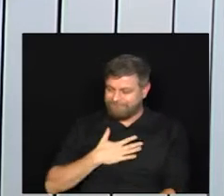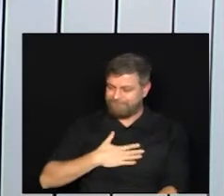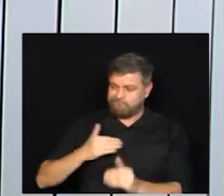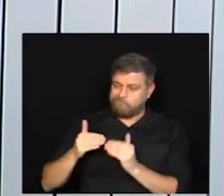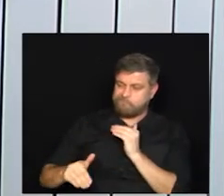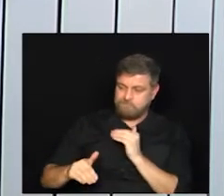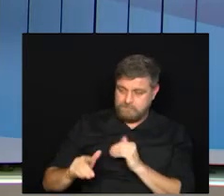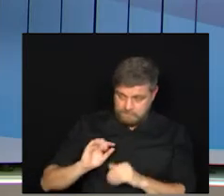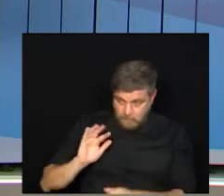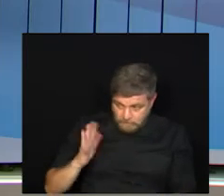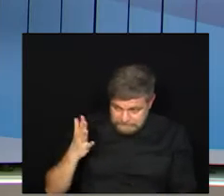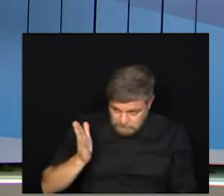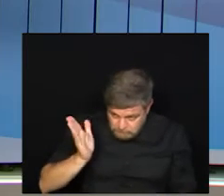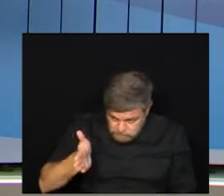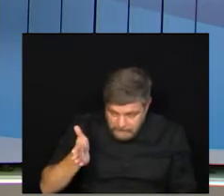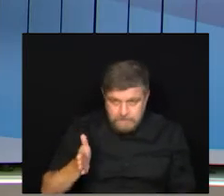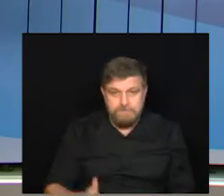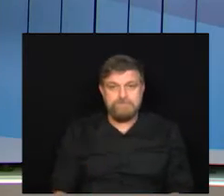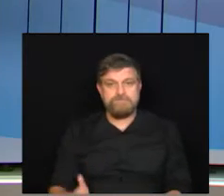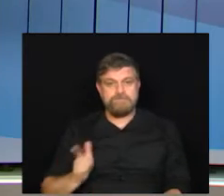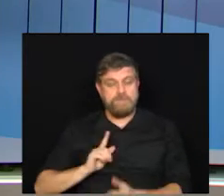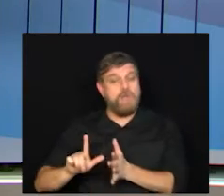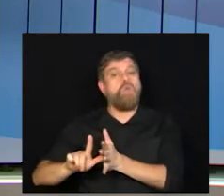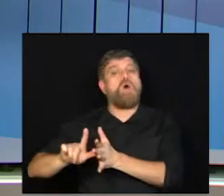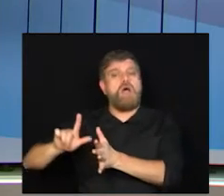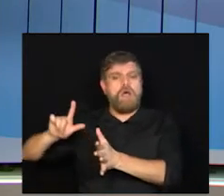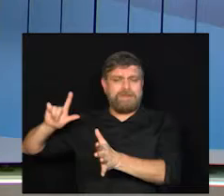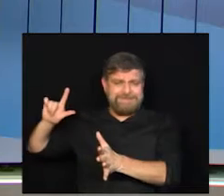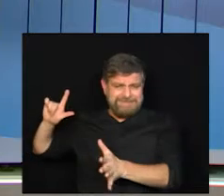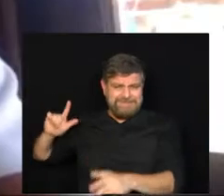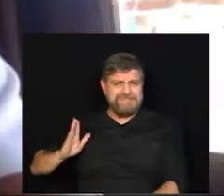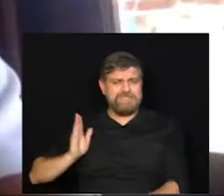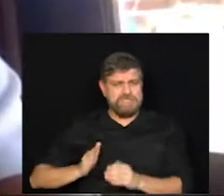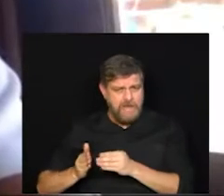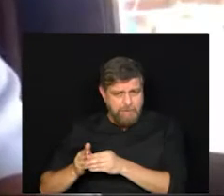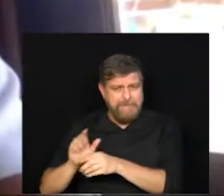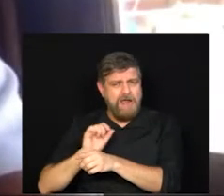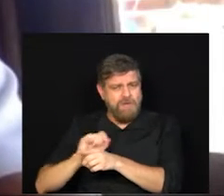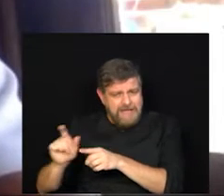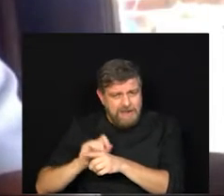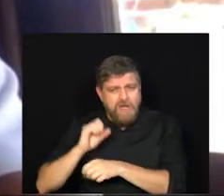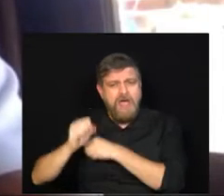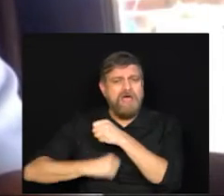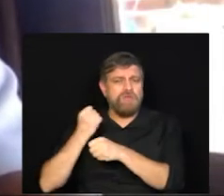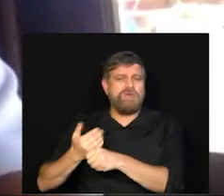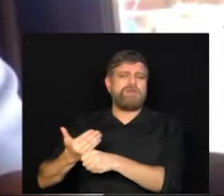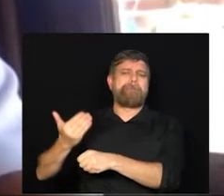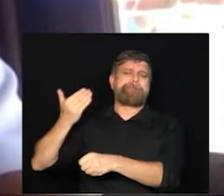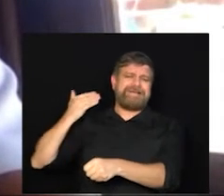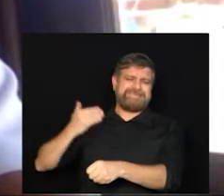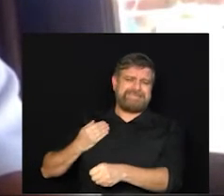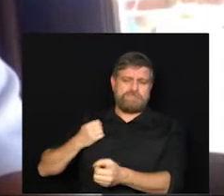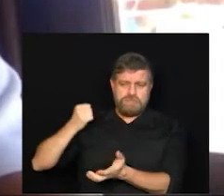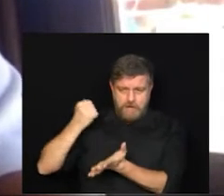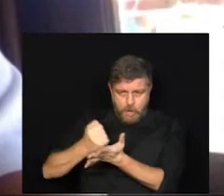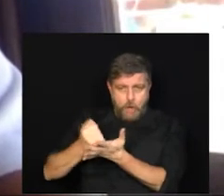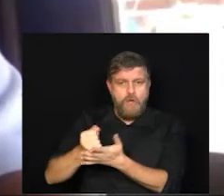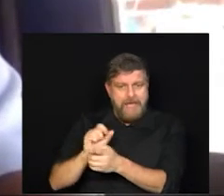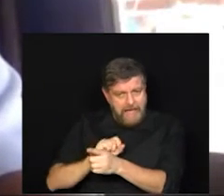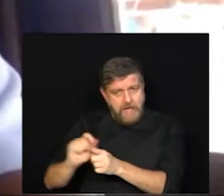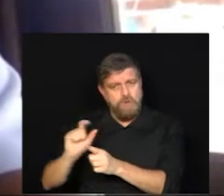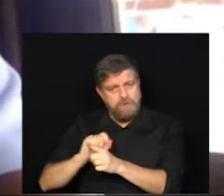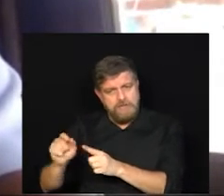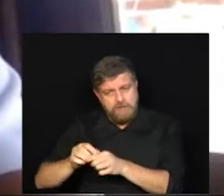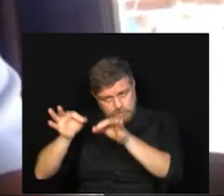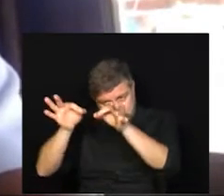satisfeito? Não, já tudo com antecedência, o barco já está alugado desde o ano passado, já está tudo certo. Tá.